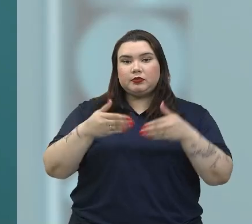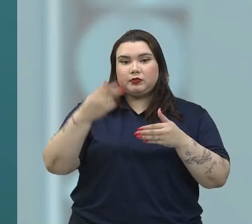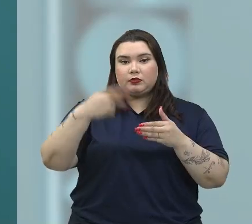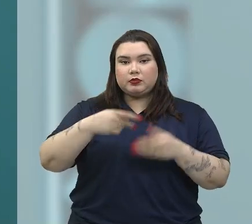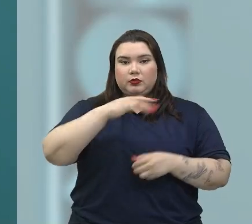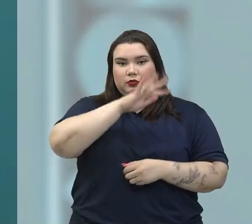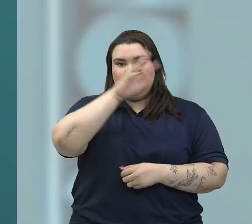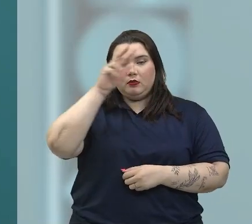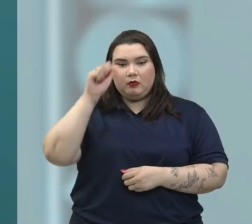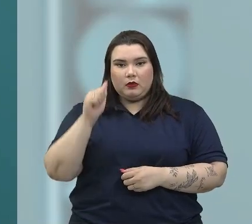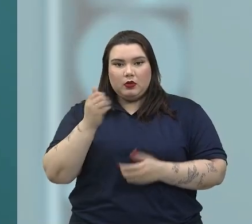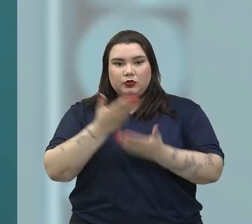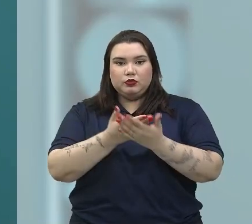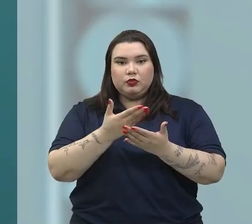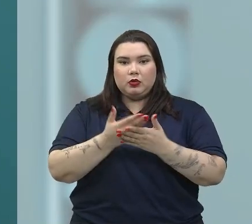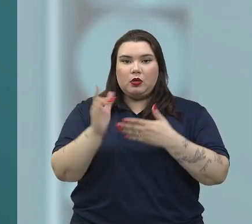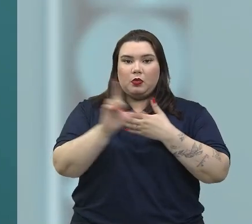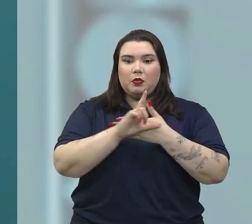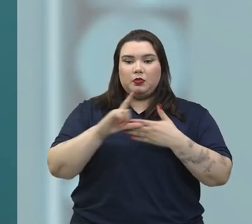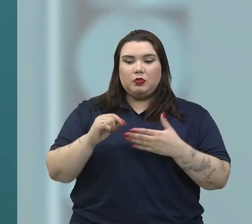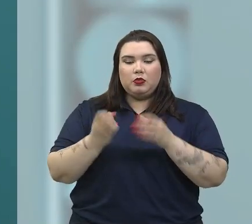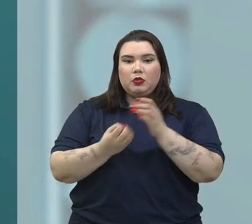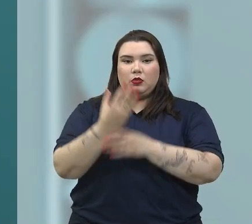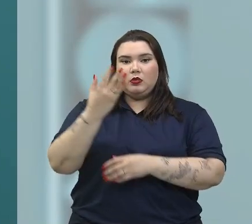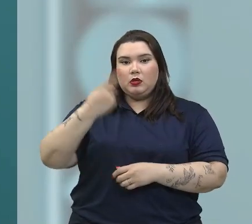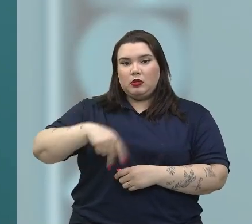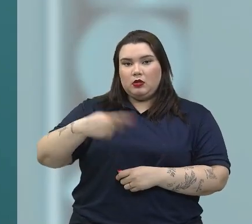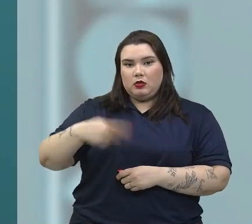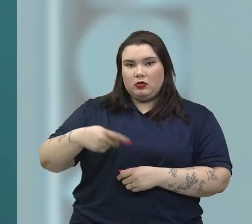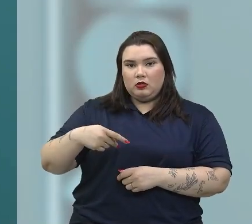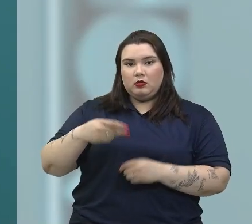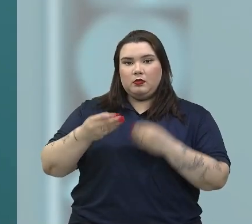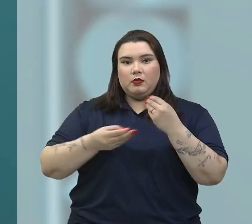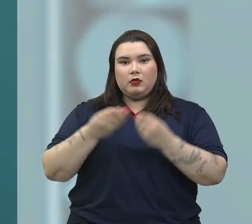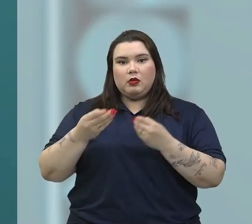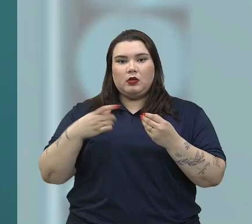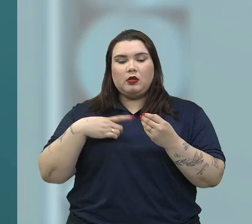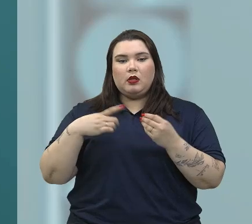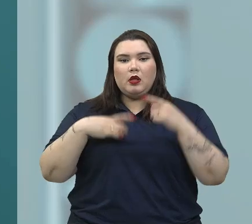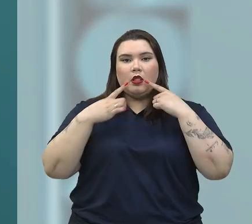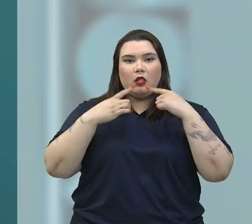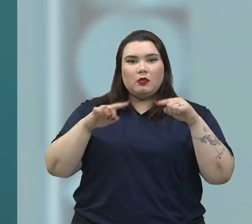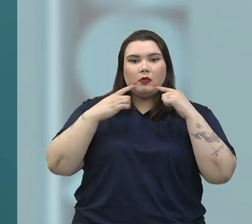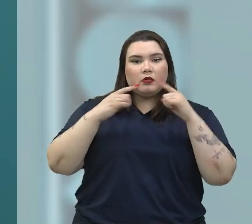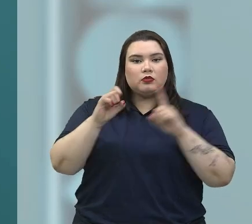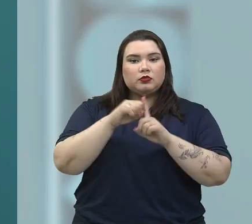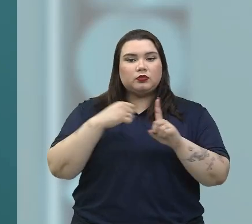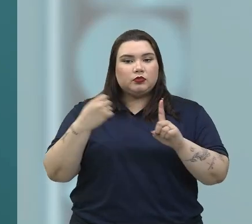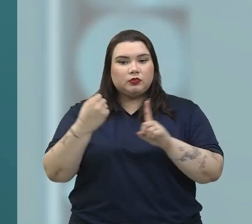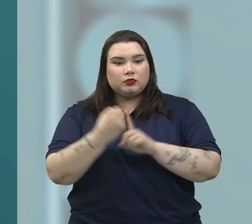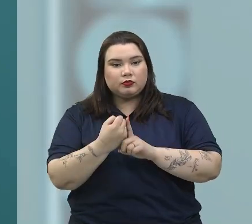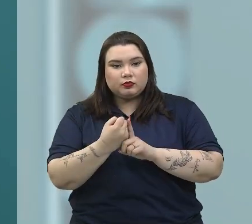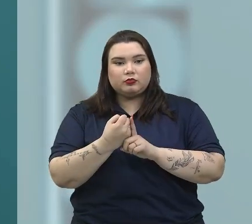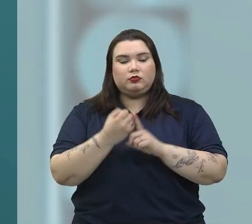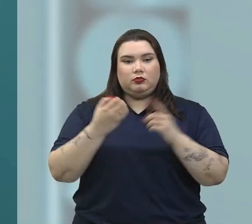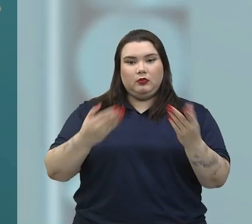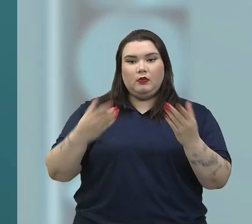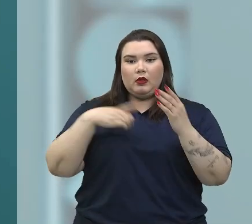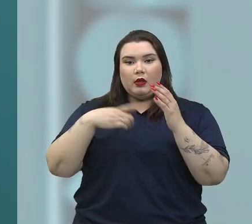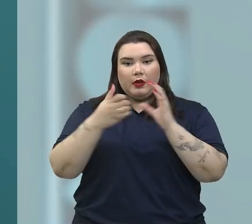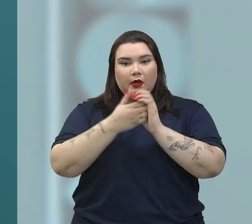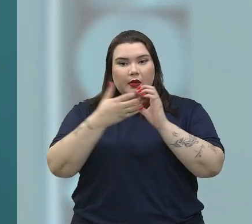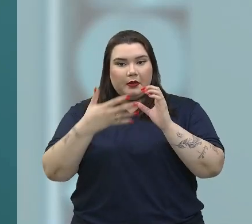tratar de autores, que partem daqui para fazerem denúncias sociais, para trazerem essas